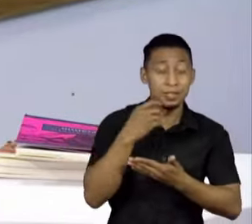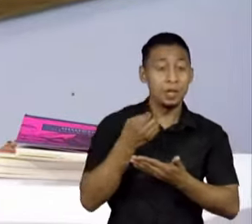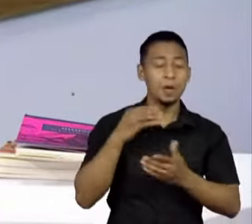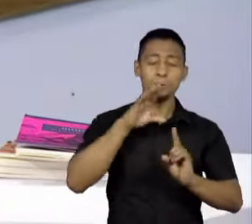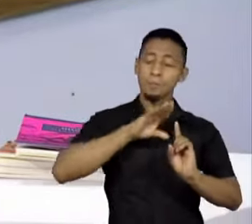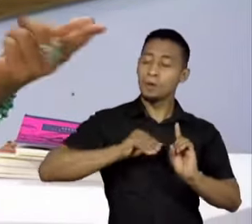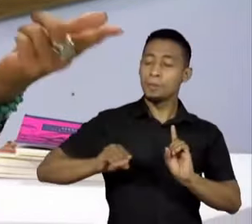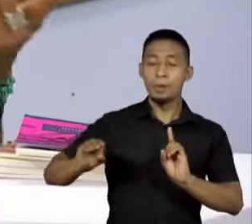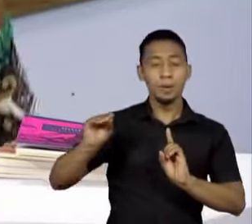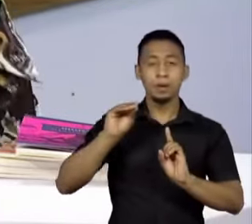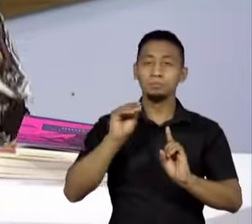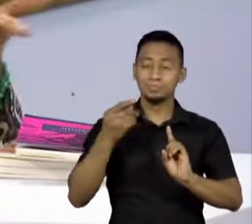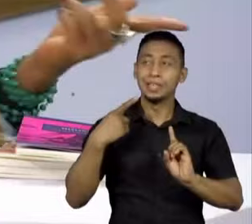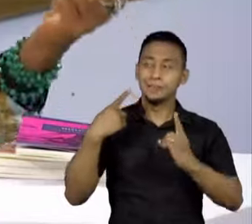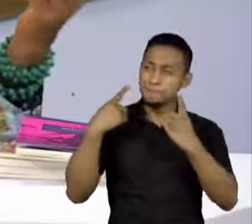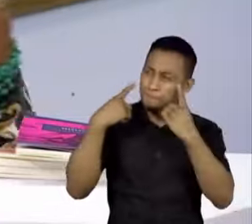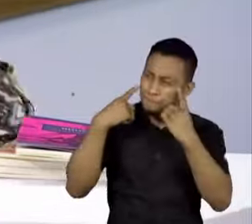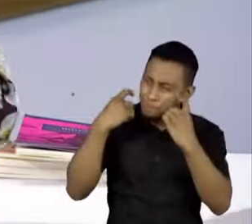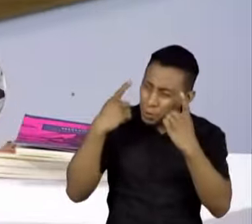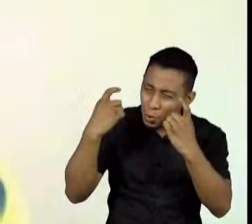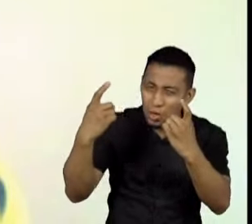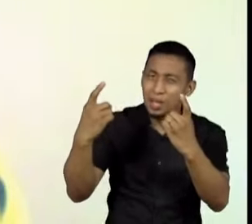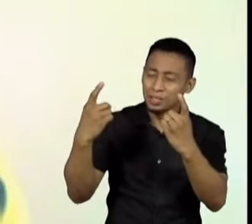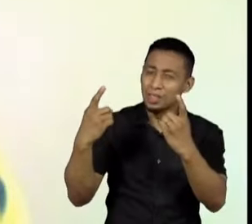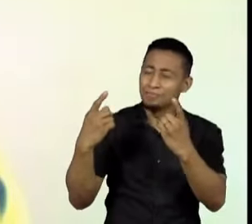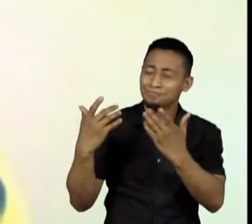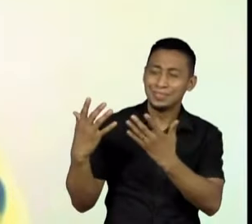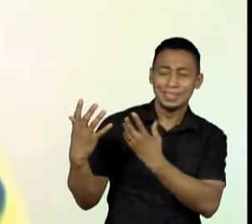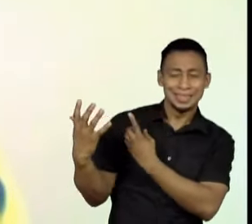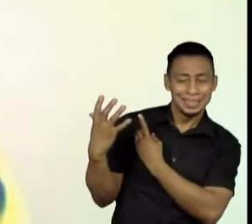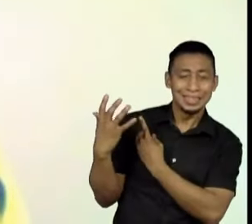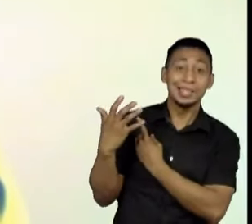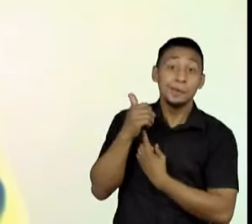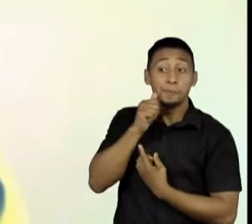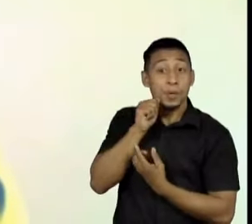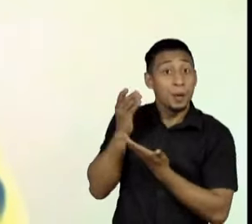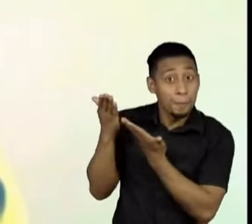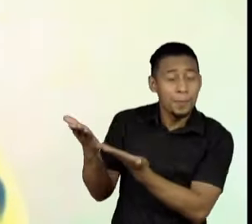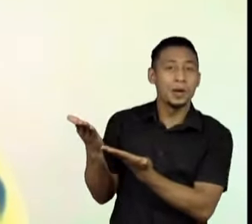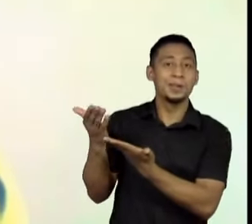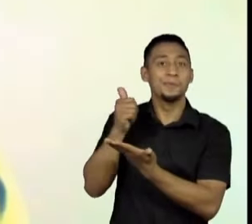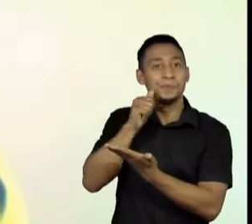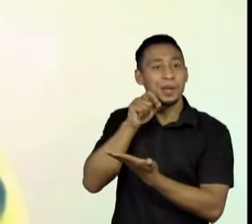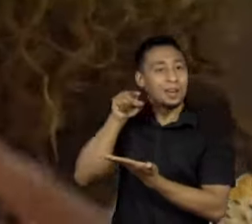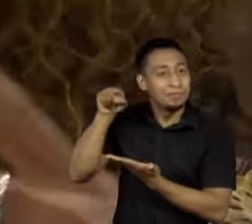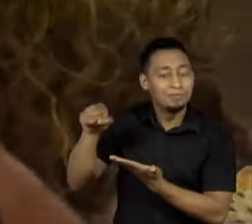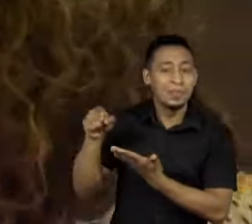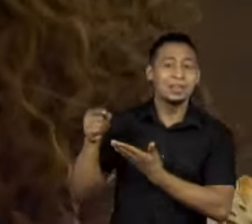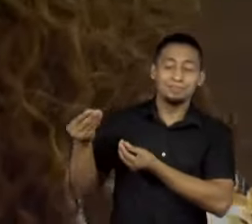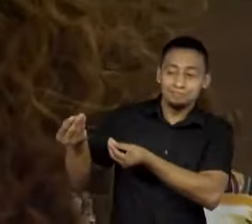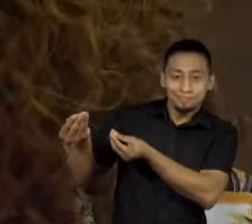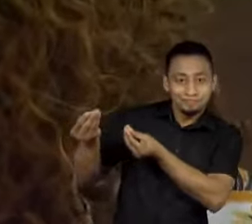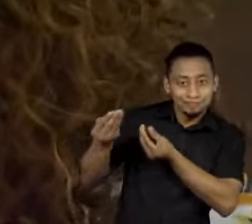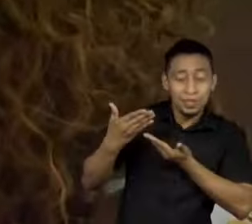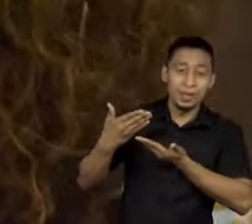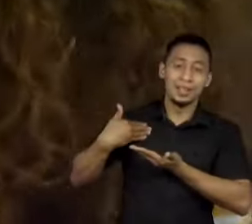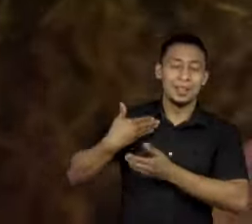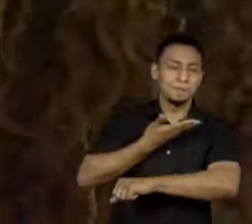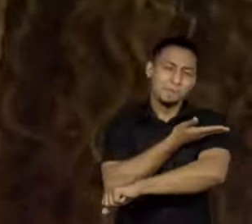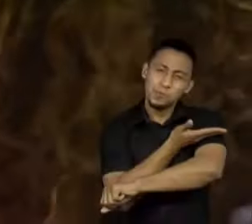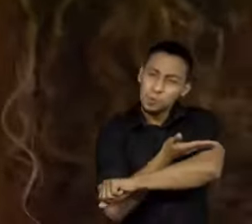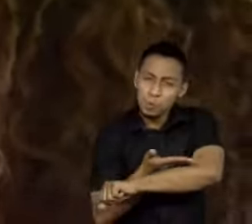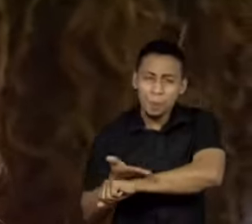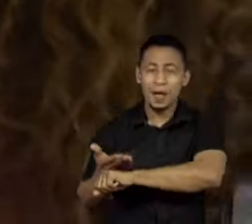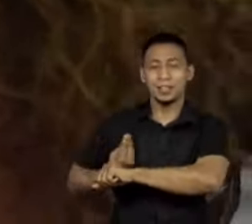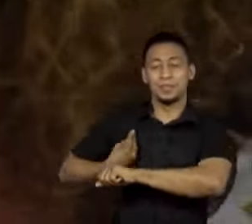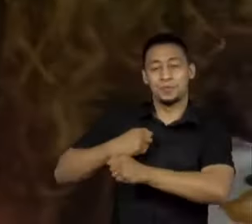fala na violência dos meus ditos, ganhei de mãe. Mulher prende dizeres fecundados na boca do mundo. Foi